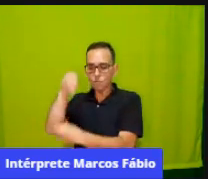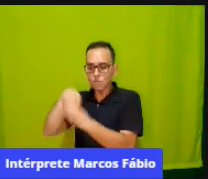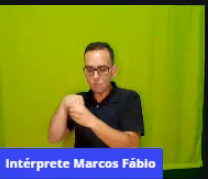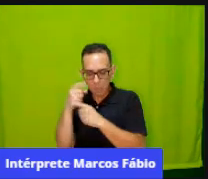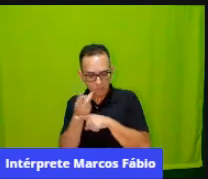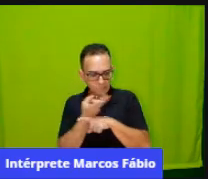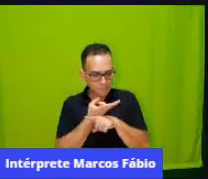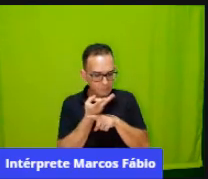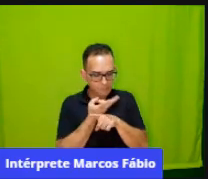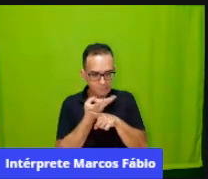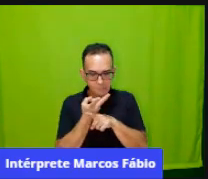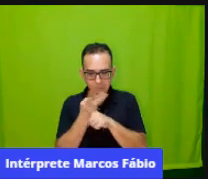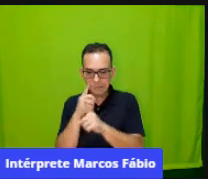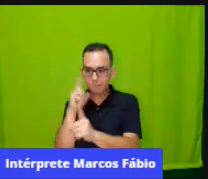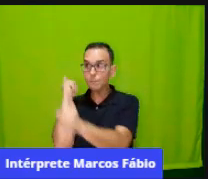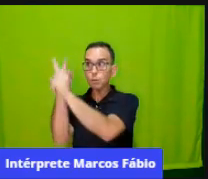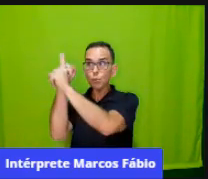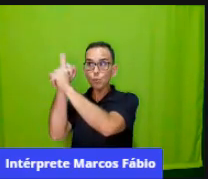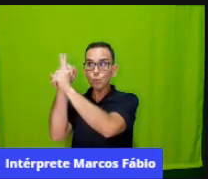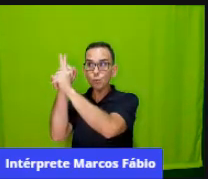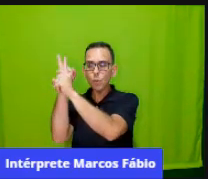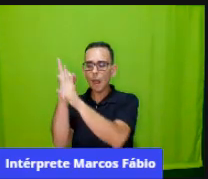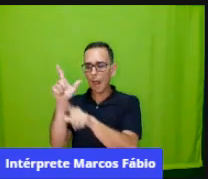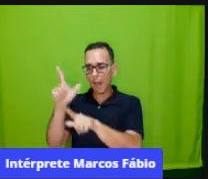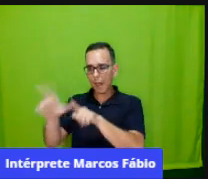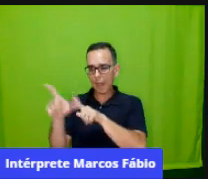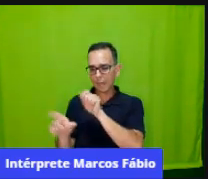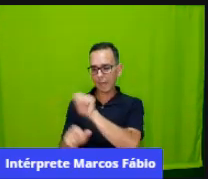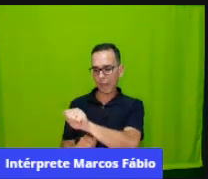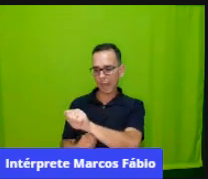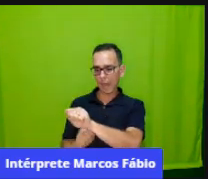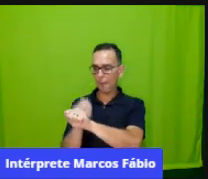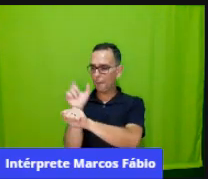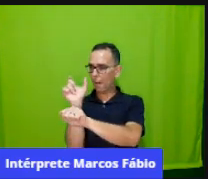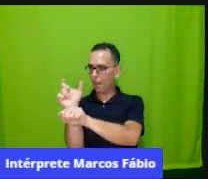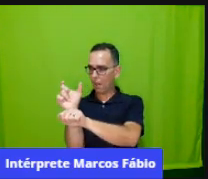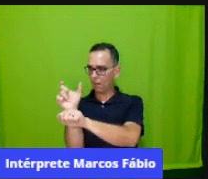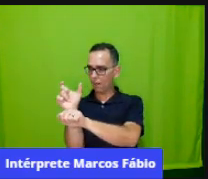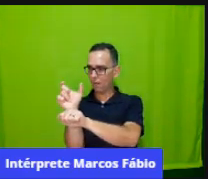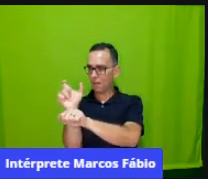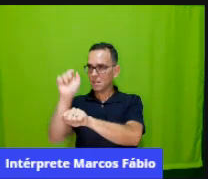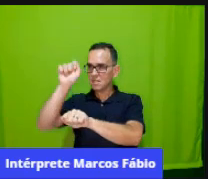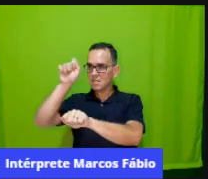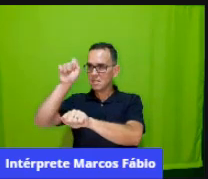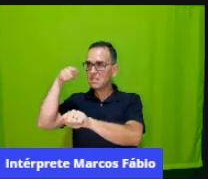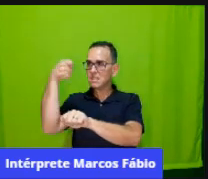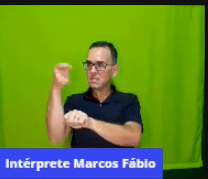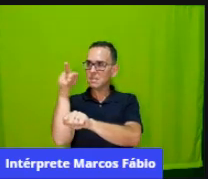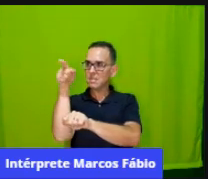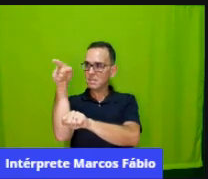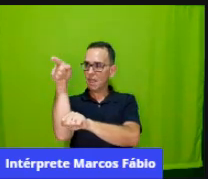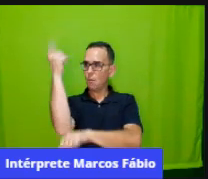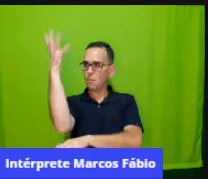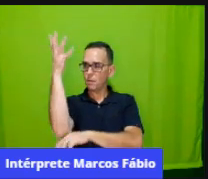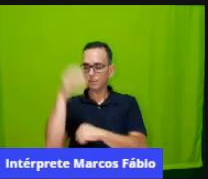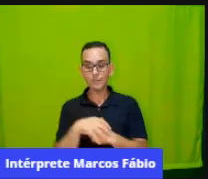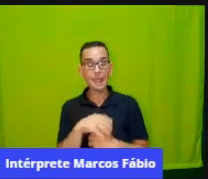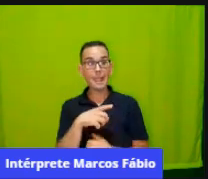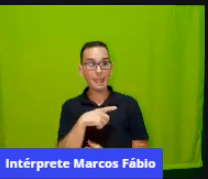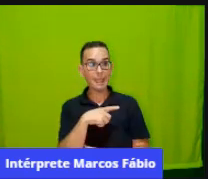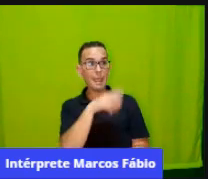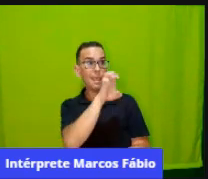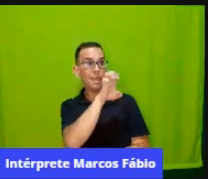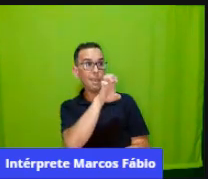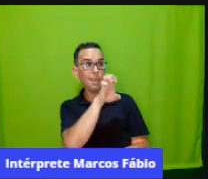palavra árvore? Isso aqui a gente pode embaralhar e ele colocar a árvore, né? Aí vamos